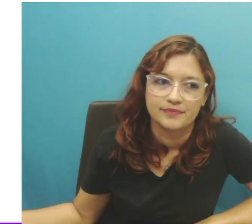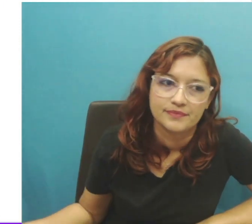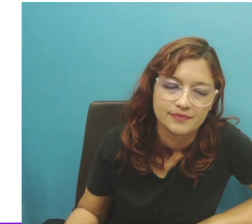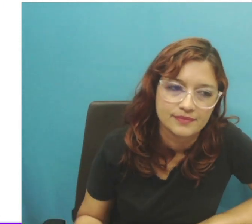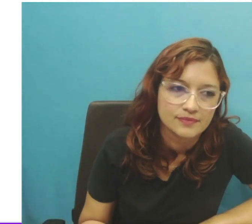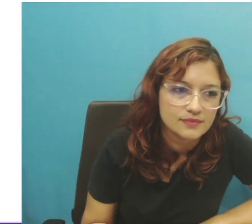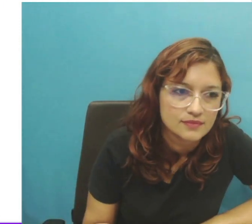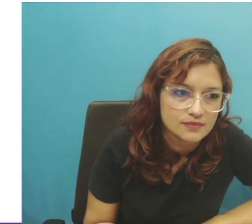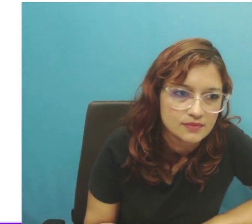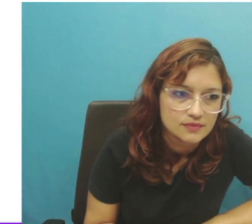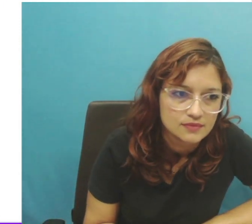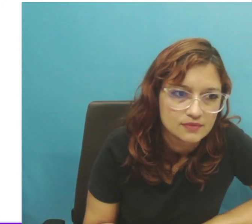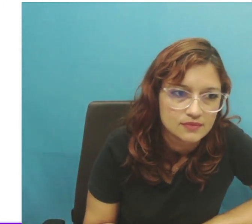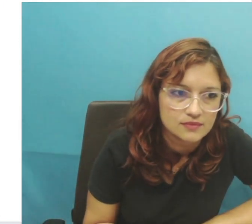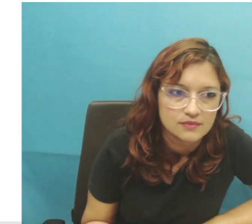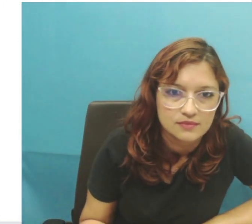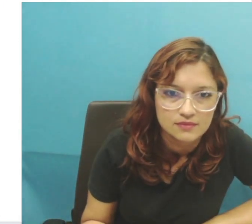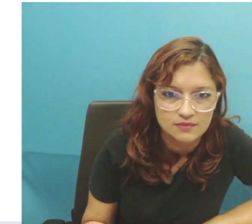Então vamos lá.